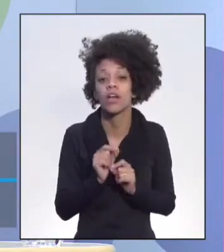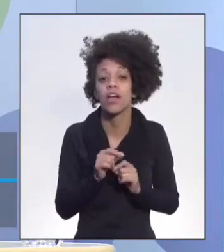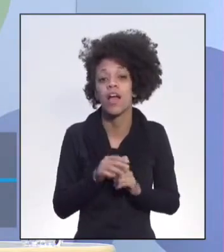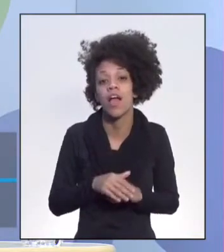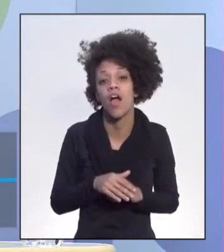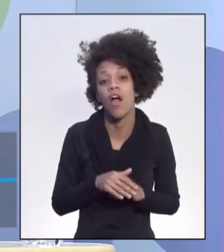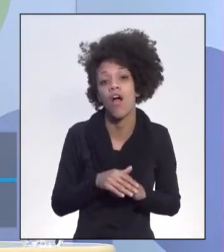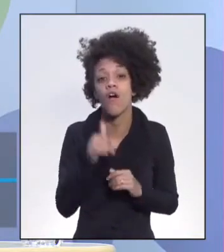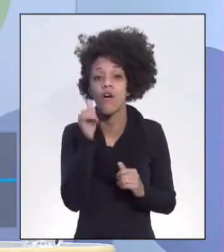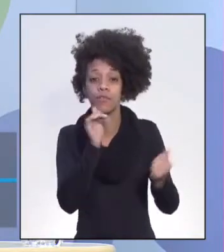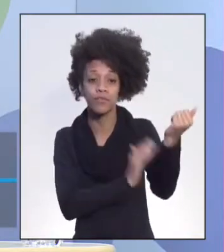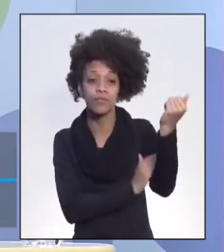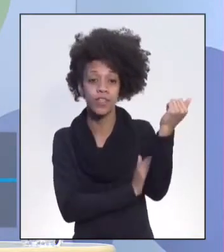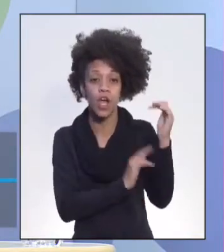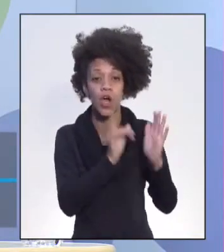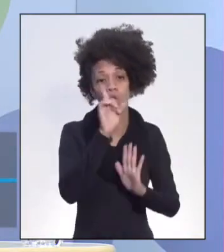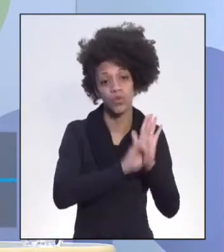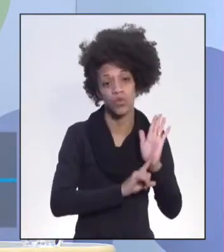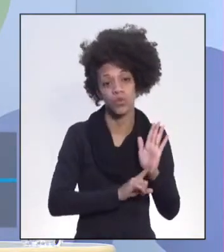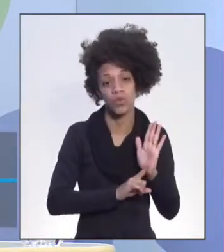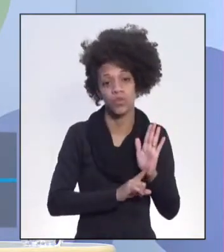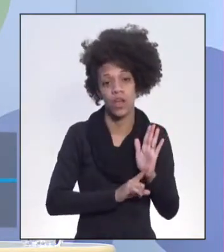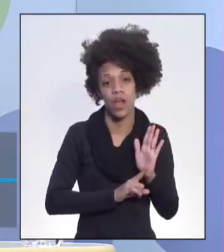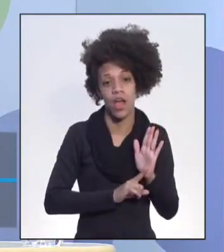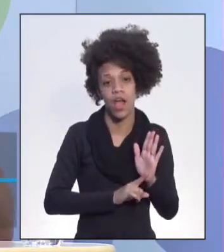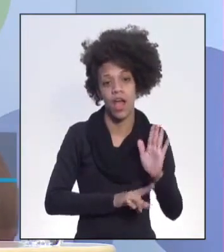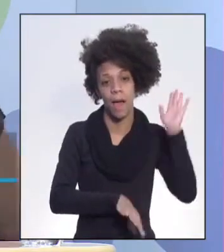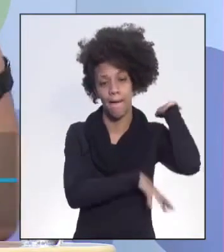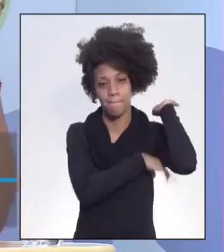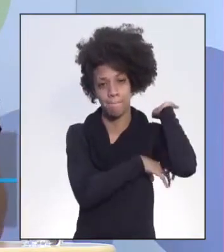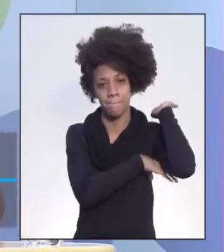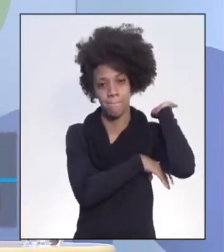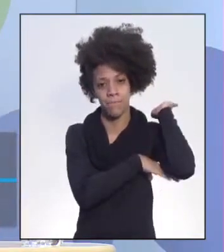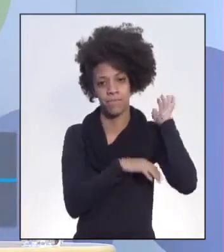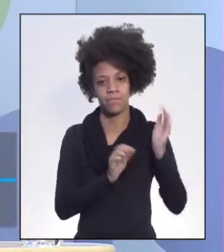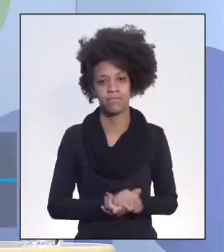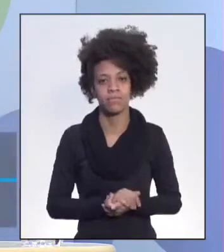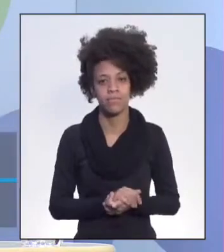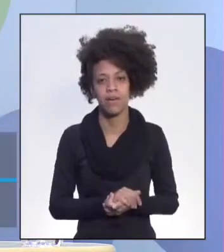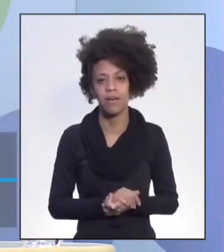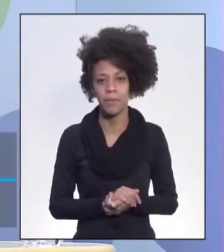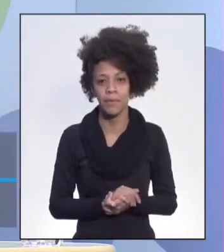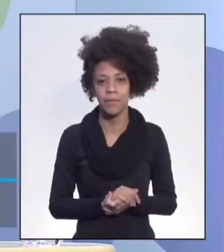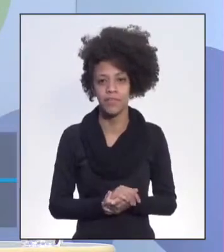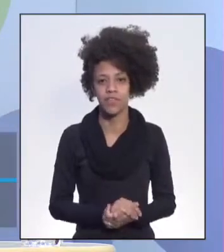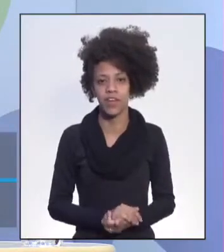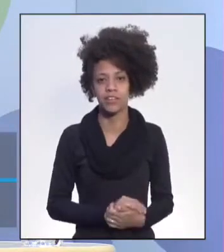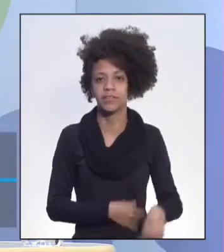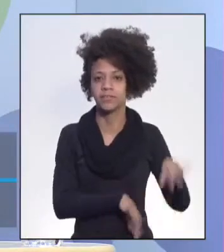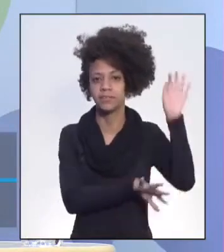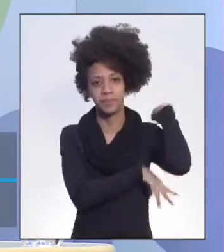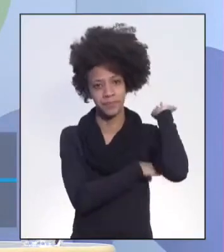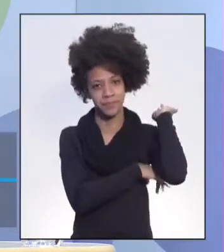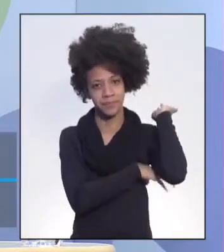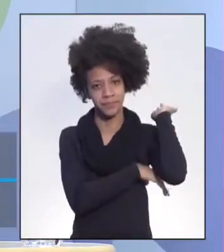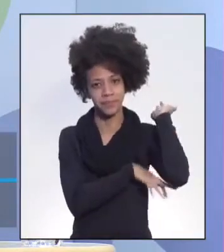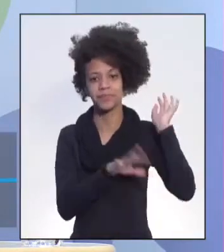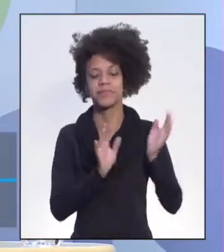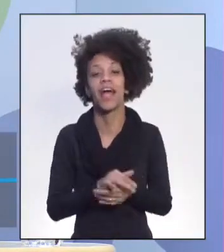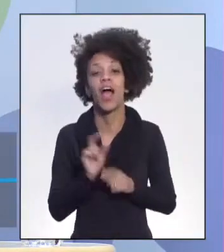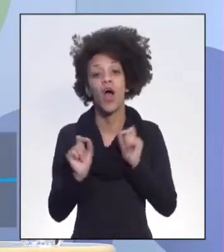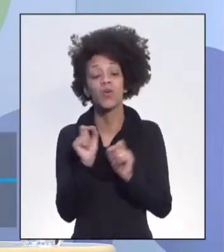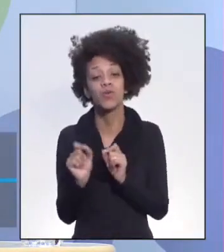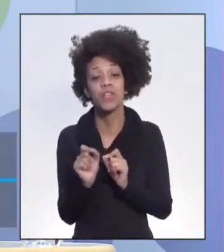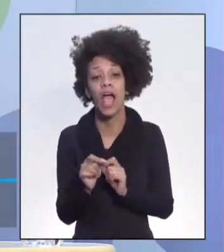o feminismo é para a mulher ter direito a ter pelo no sovaco. Adoro isso. Porque o que acontece? Não é toda mulher que se